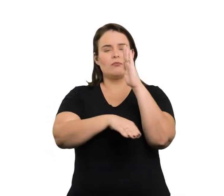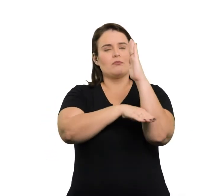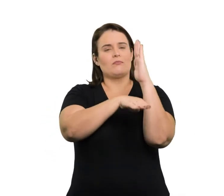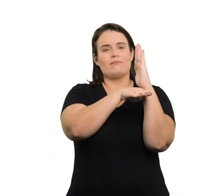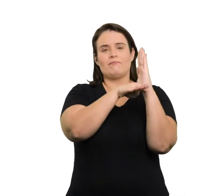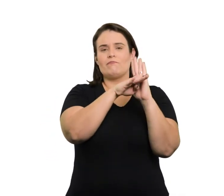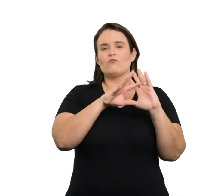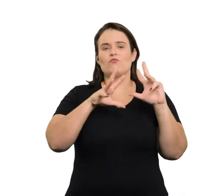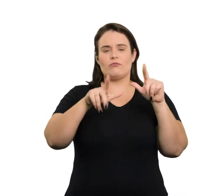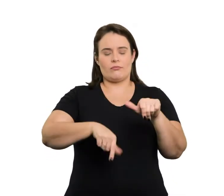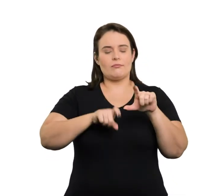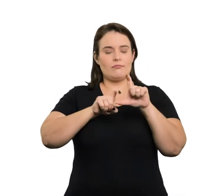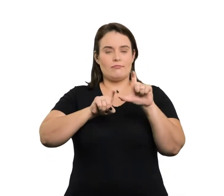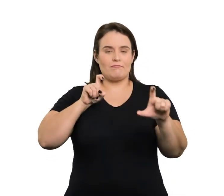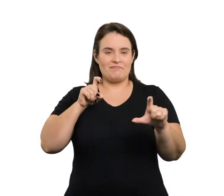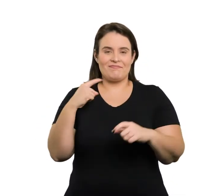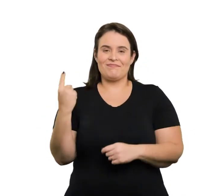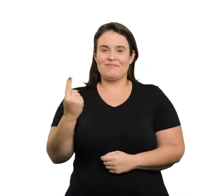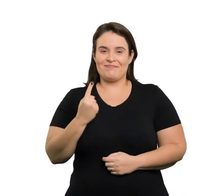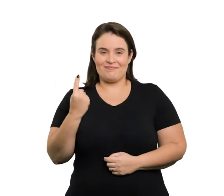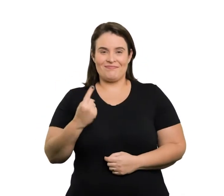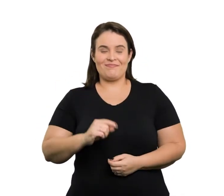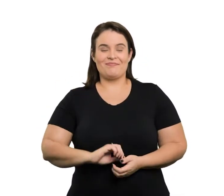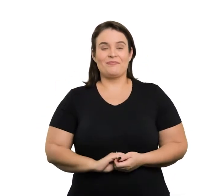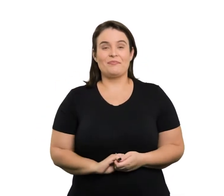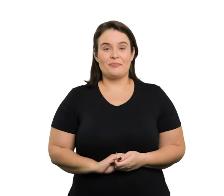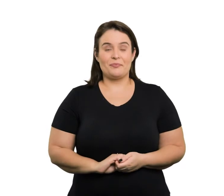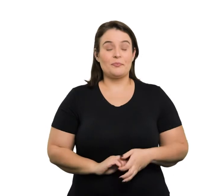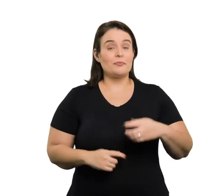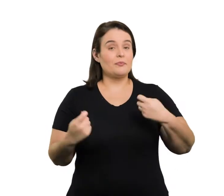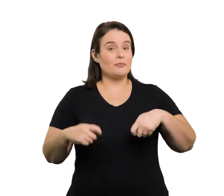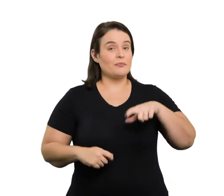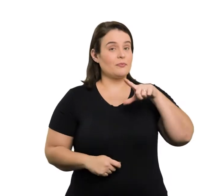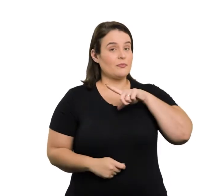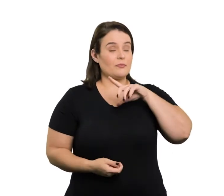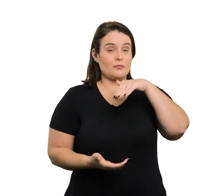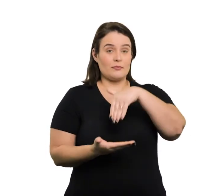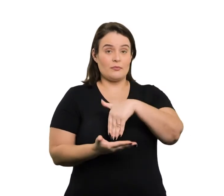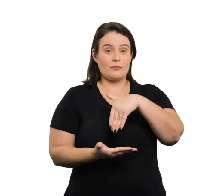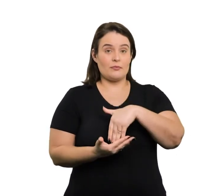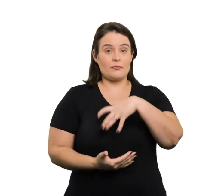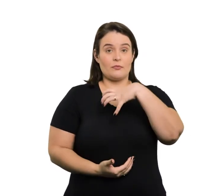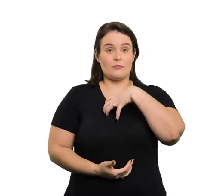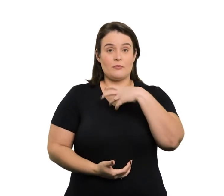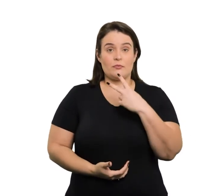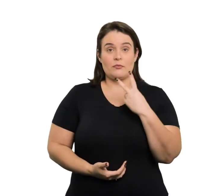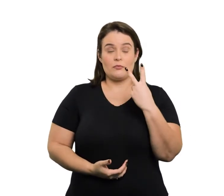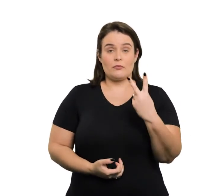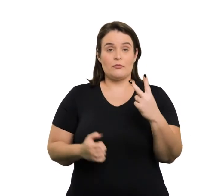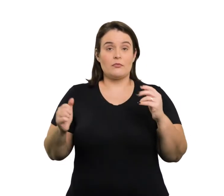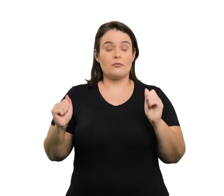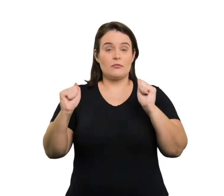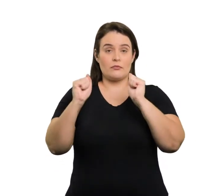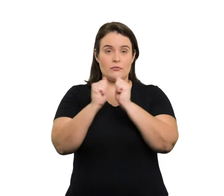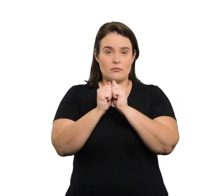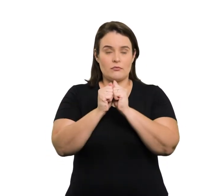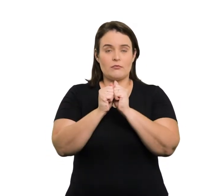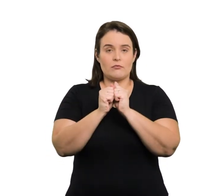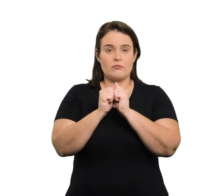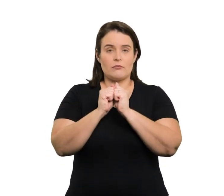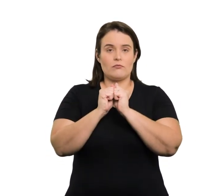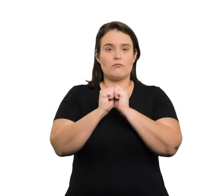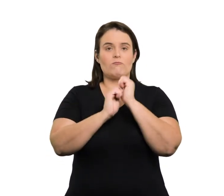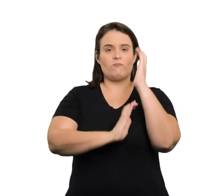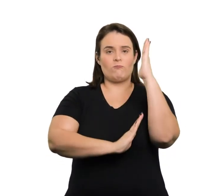os níveis da edificação com autonomia e independência. Deve haver, pelo menos, 2 formas conjugadas